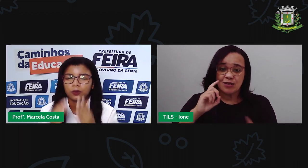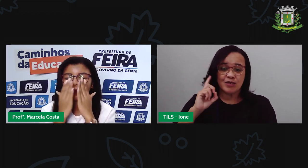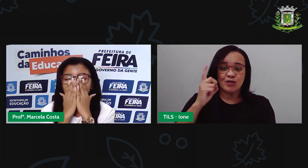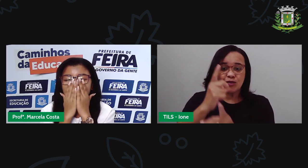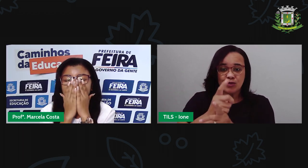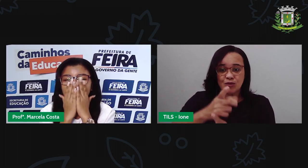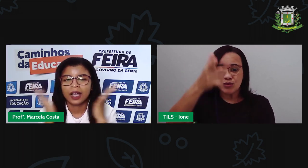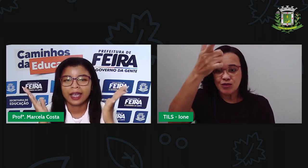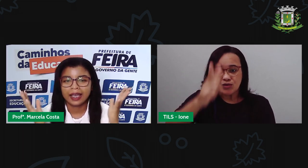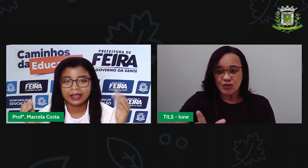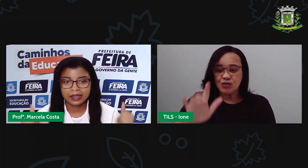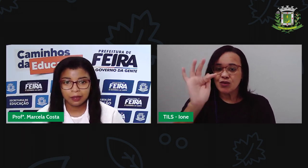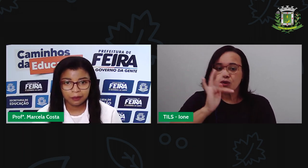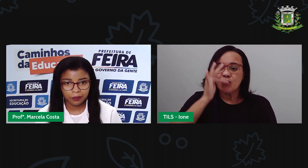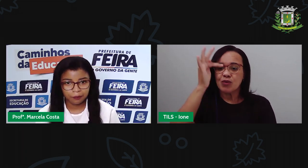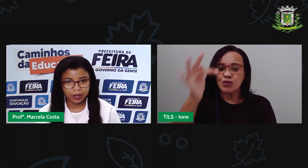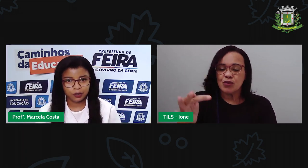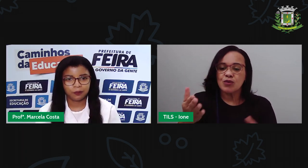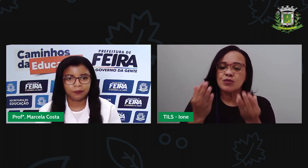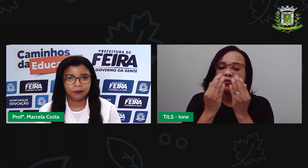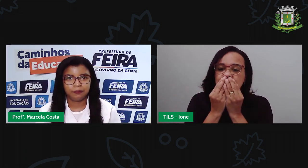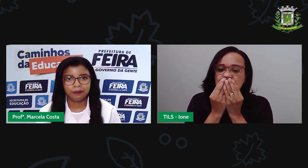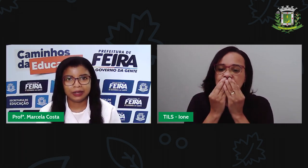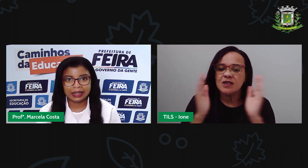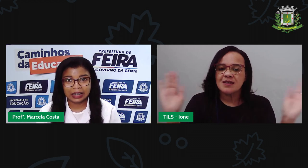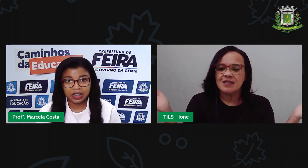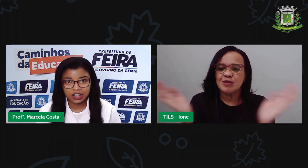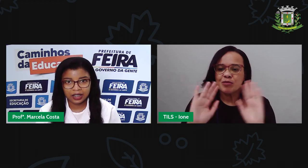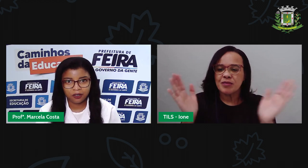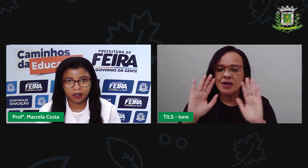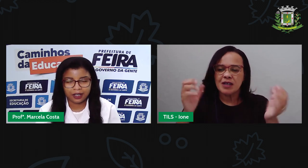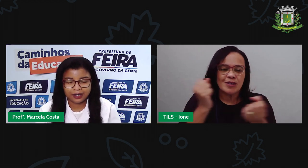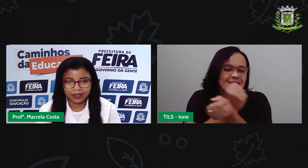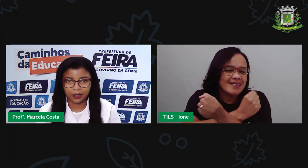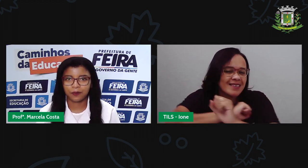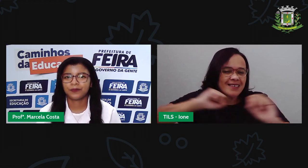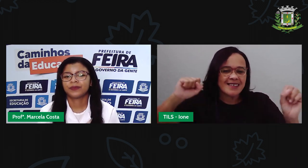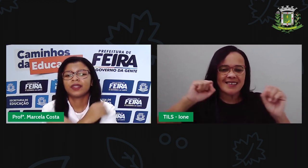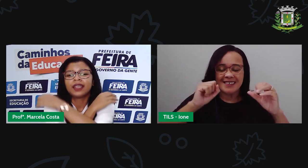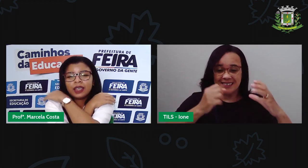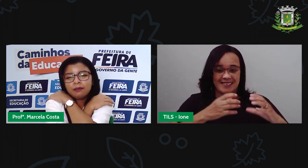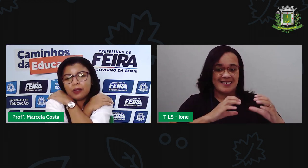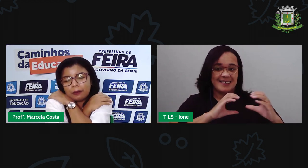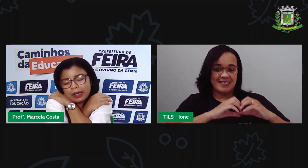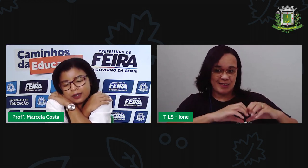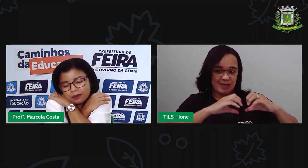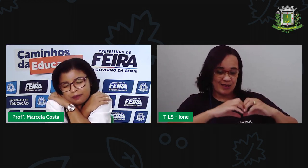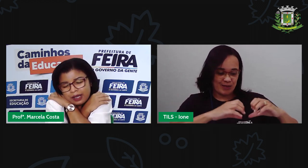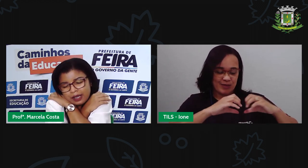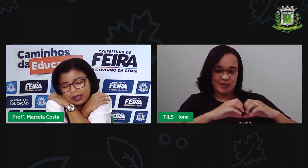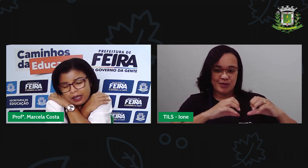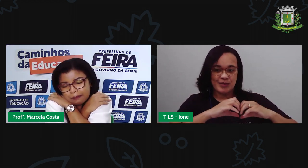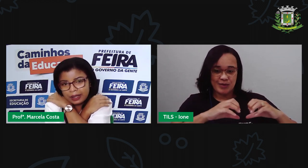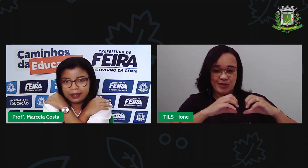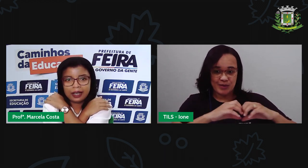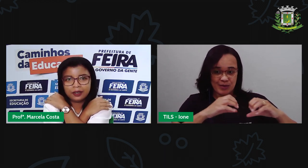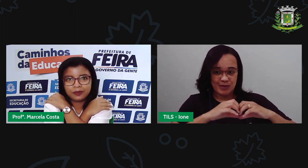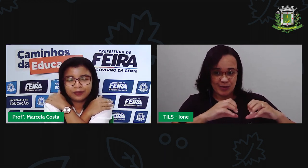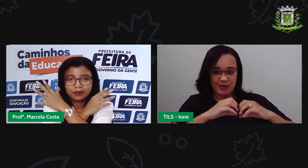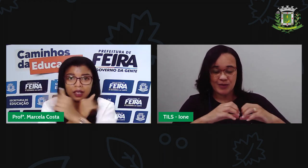encontro. Receba meu beijo grande aí no coração e meu abraço bem